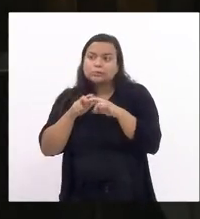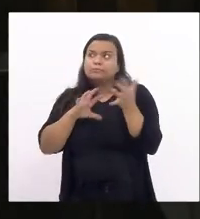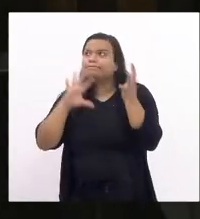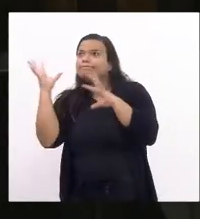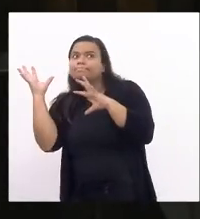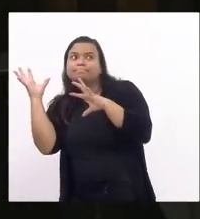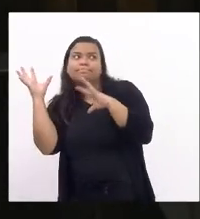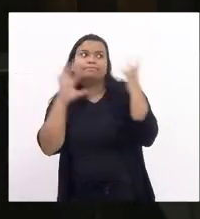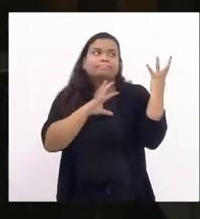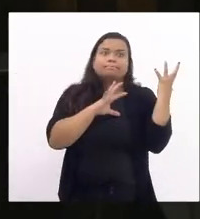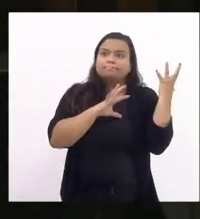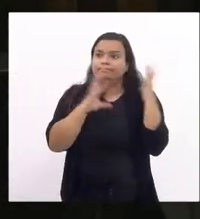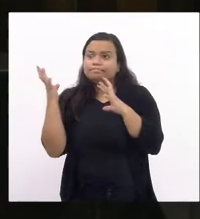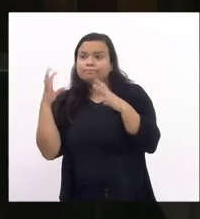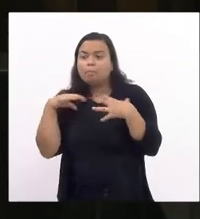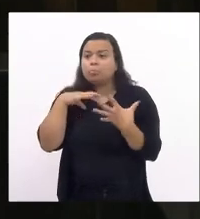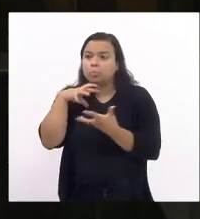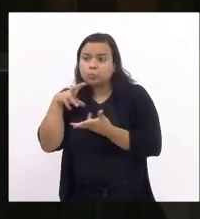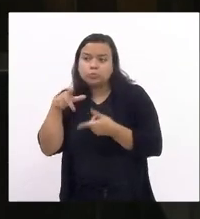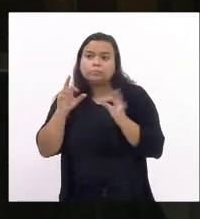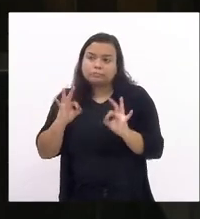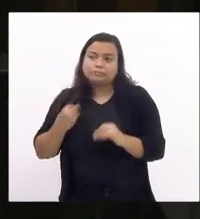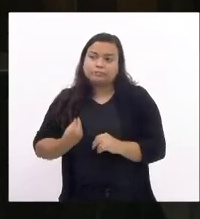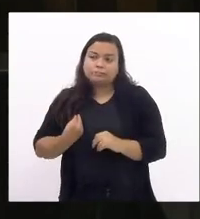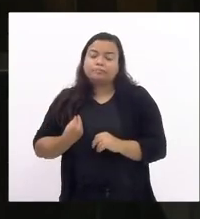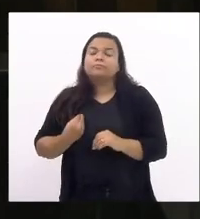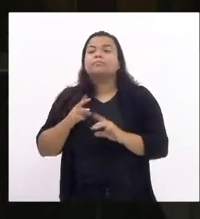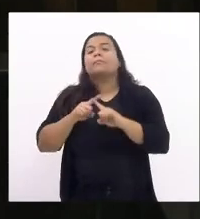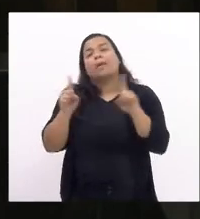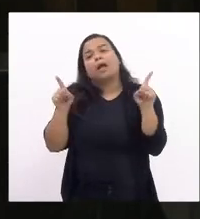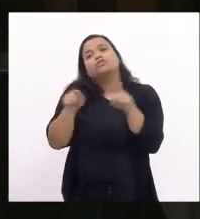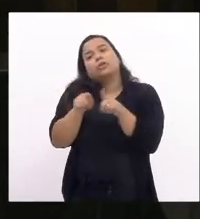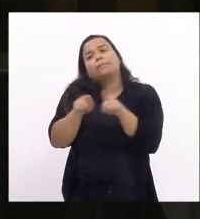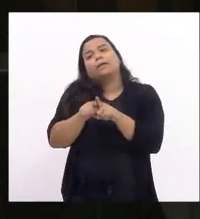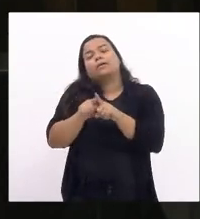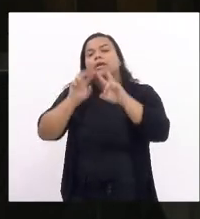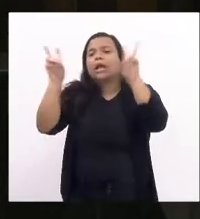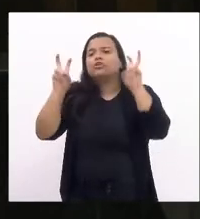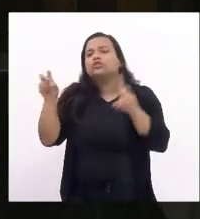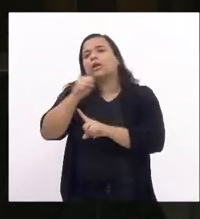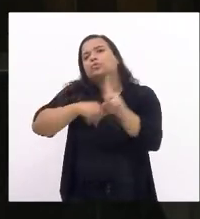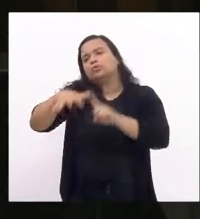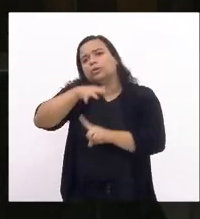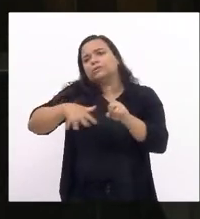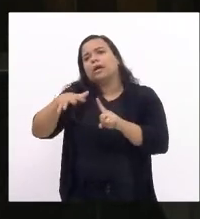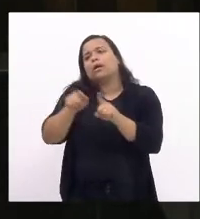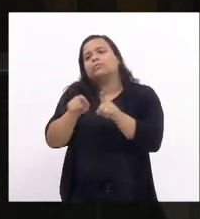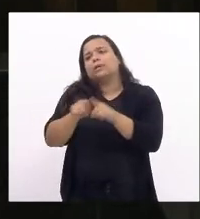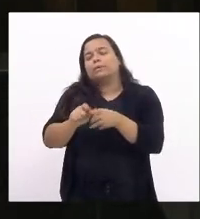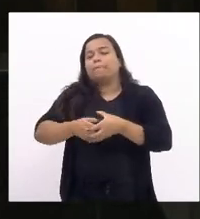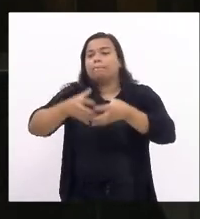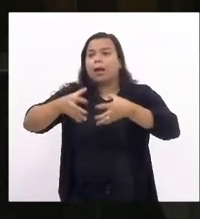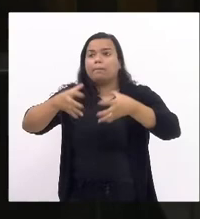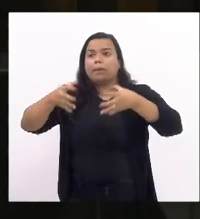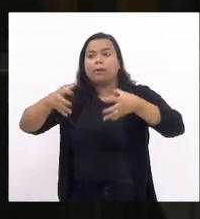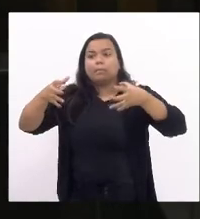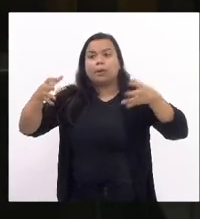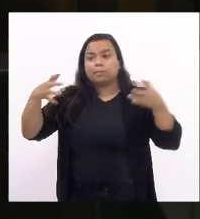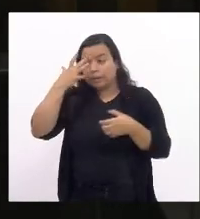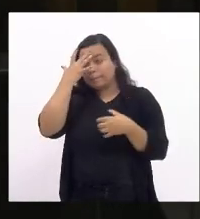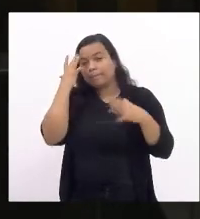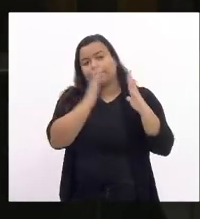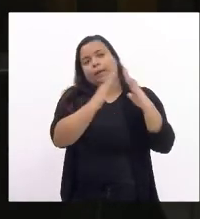das mudanças climáticas que a gente está vivendo, quanto às questões sociais, ao crescimento da ocupação de